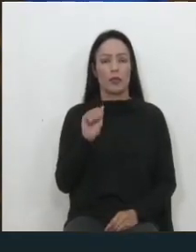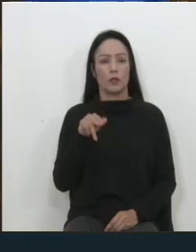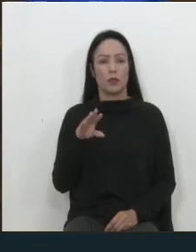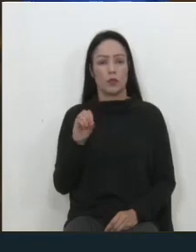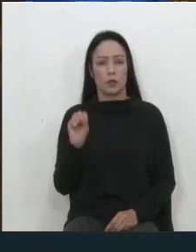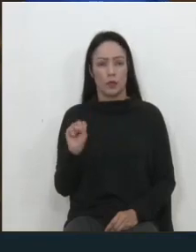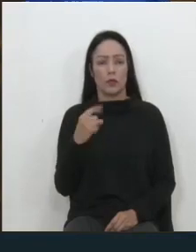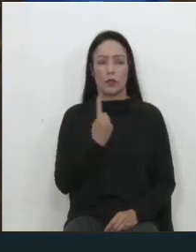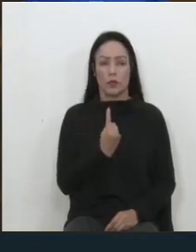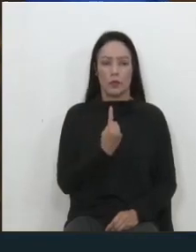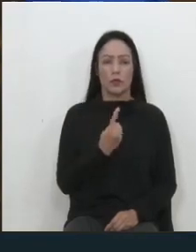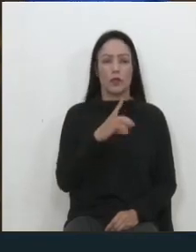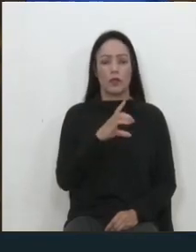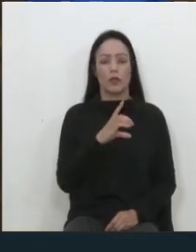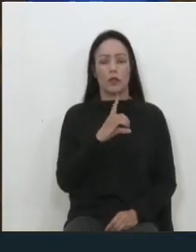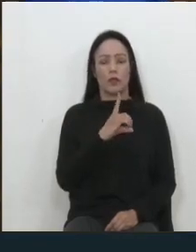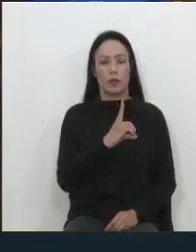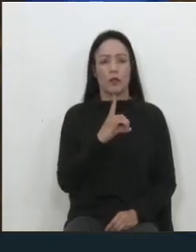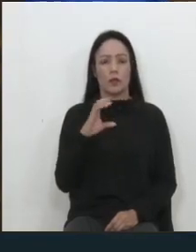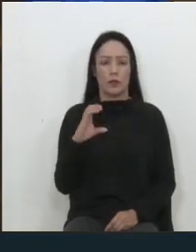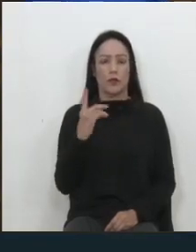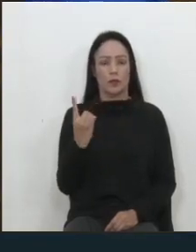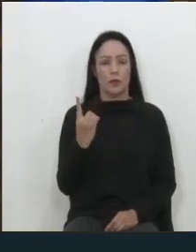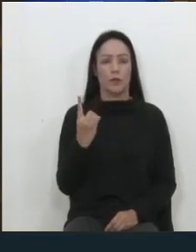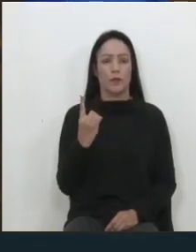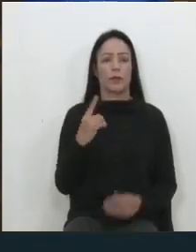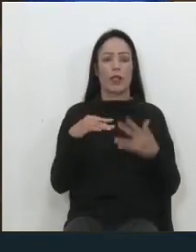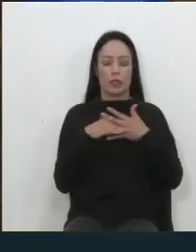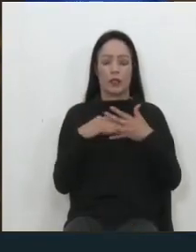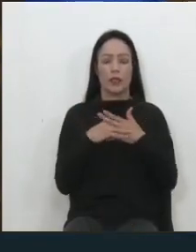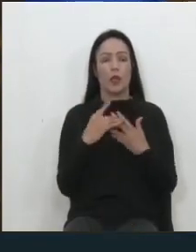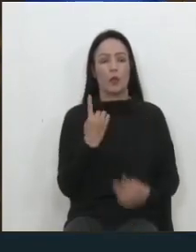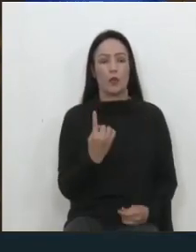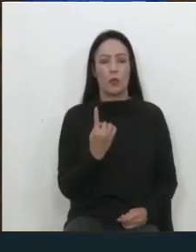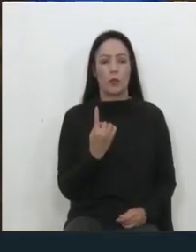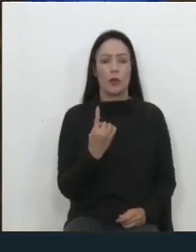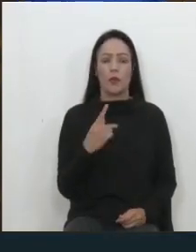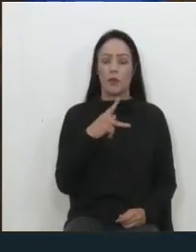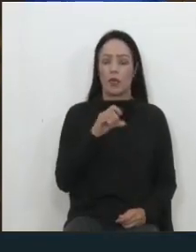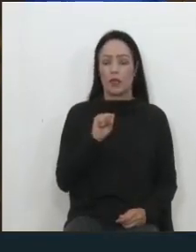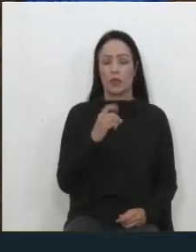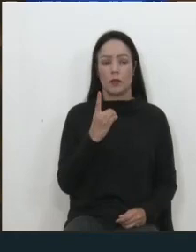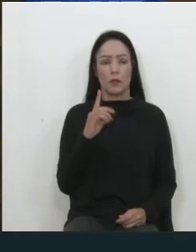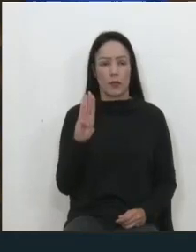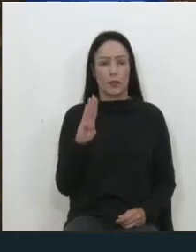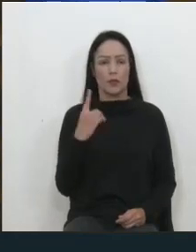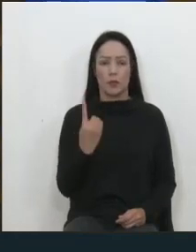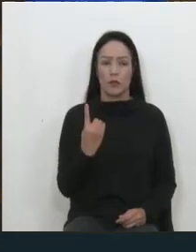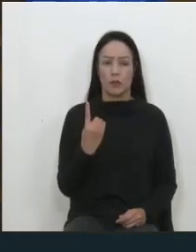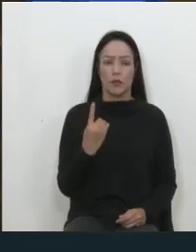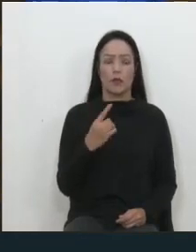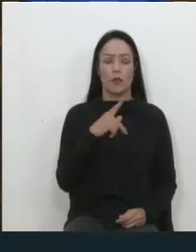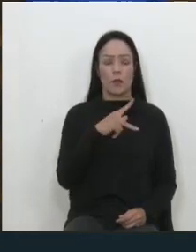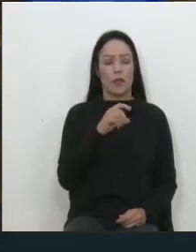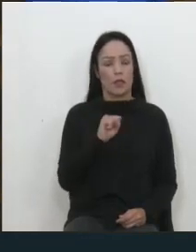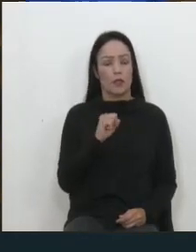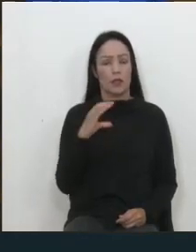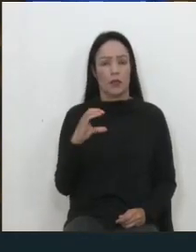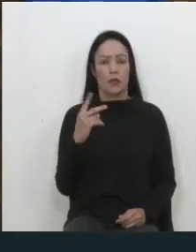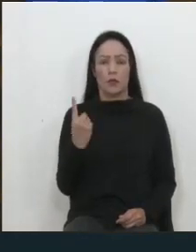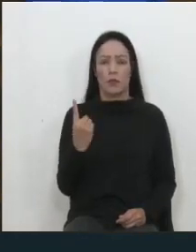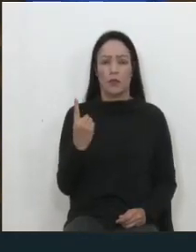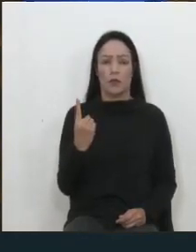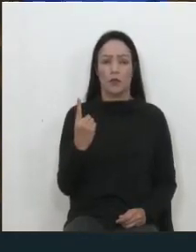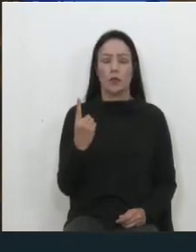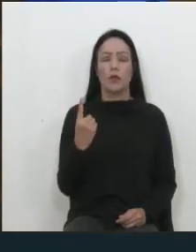1, Cidadania 1, PSDB 1, PSC 1, Patriota